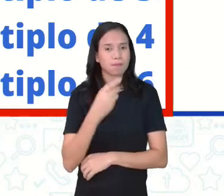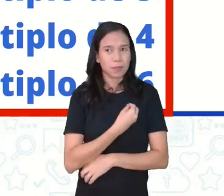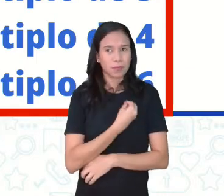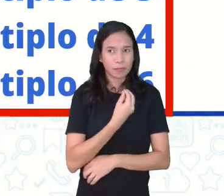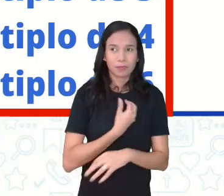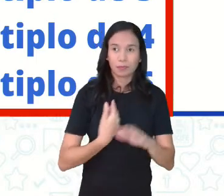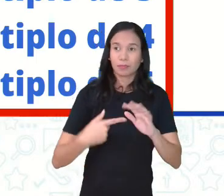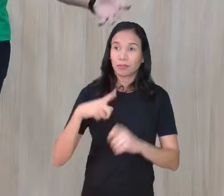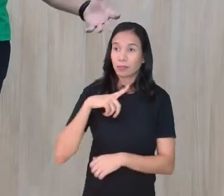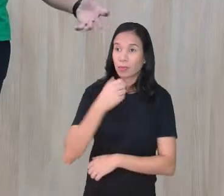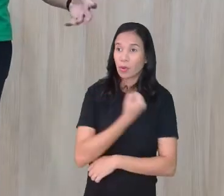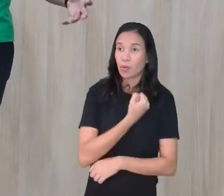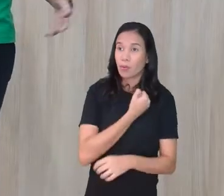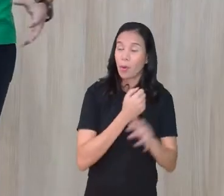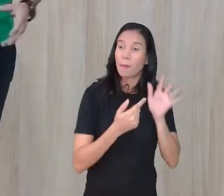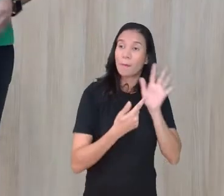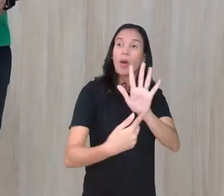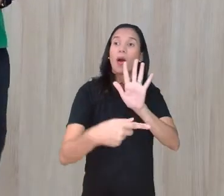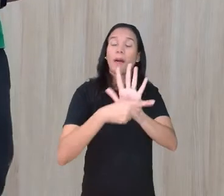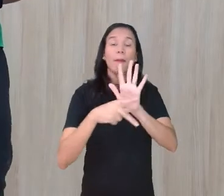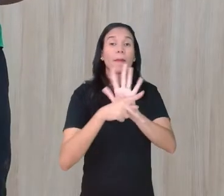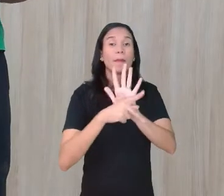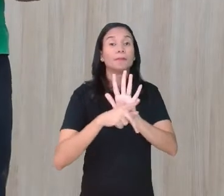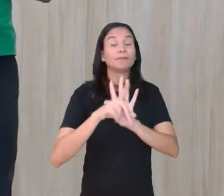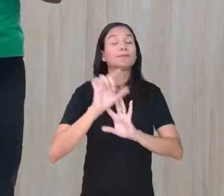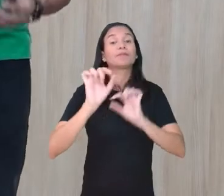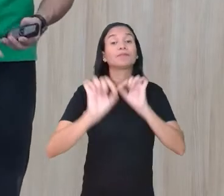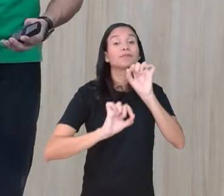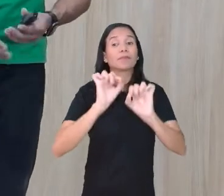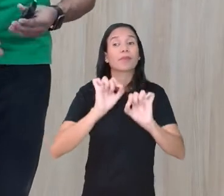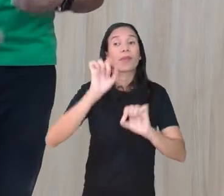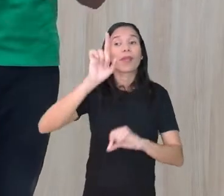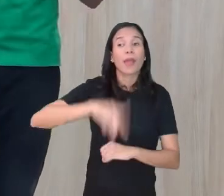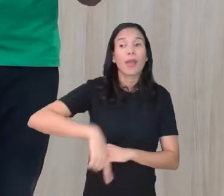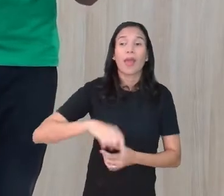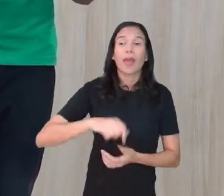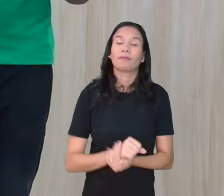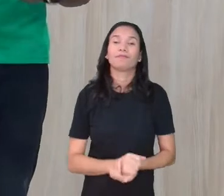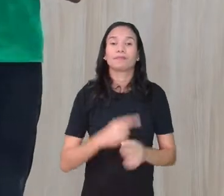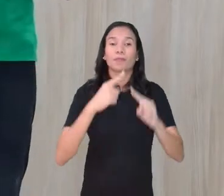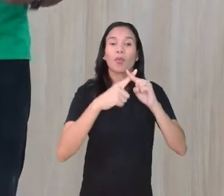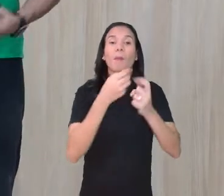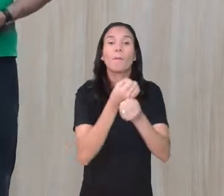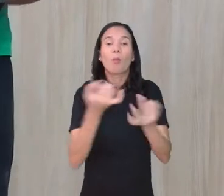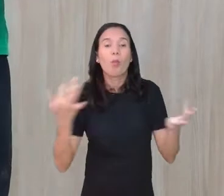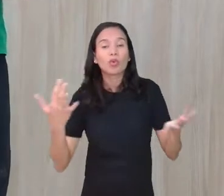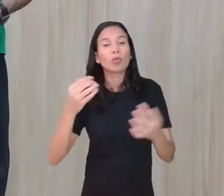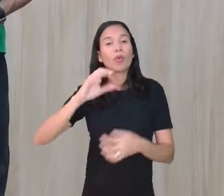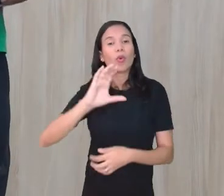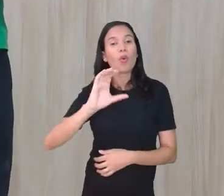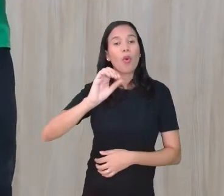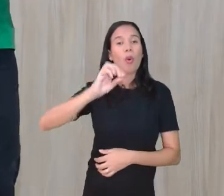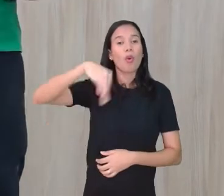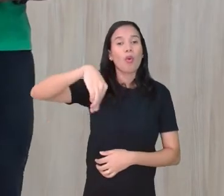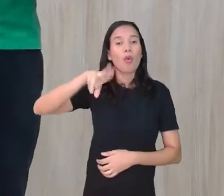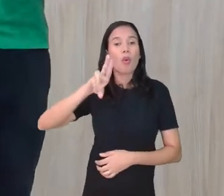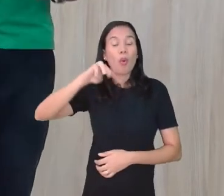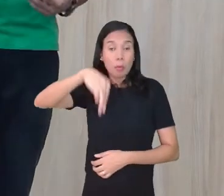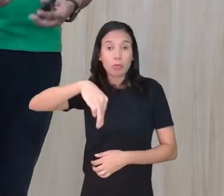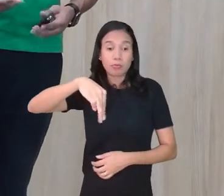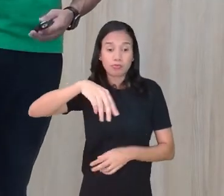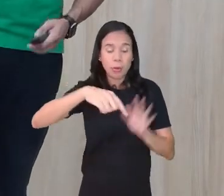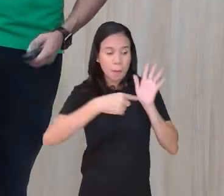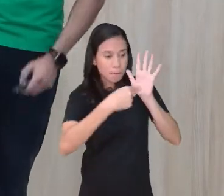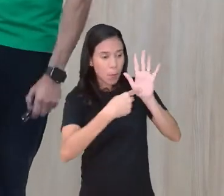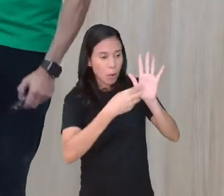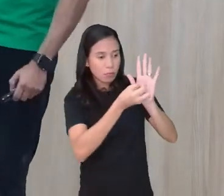alguns números que estão aí na tabuada, a gente diz que ele é um múltiplo comum. Por quê? Porque ele aparece em vários